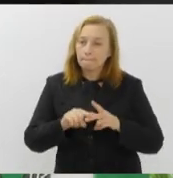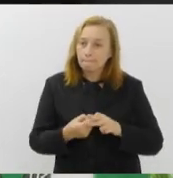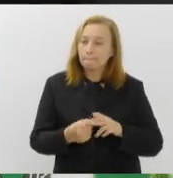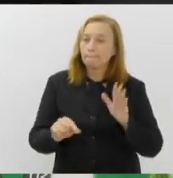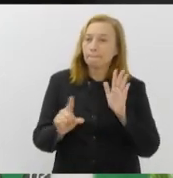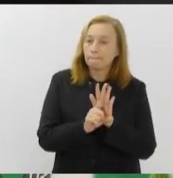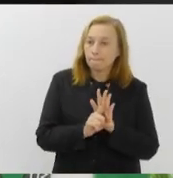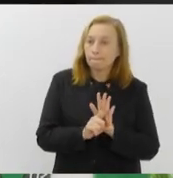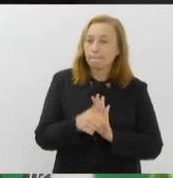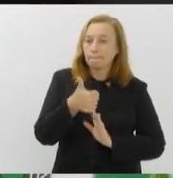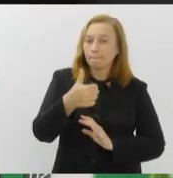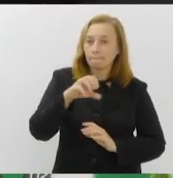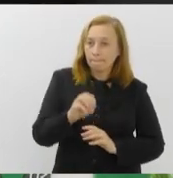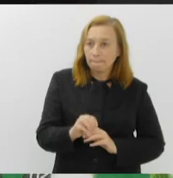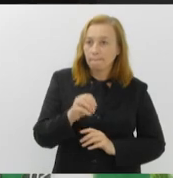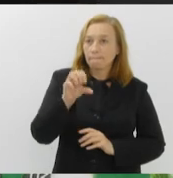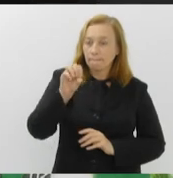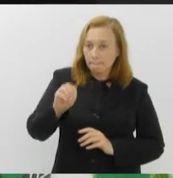leis